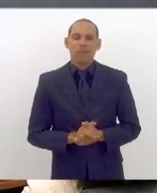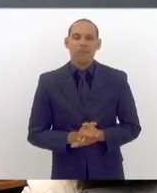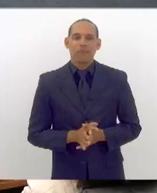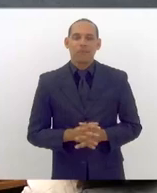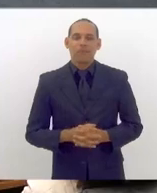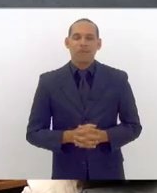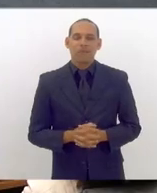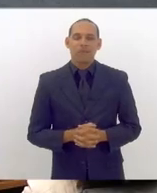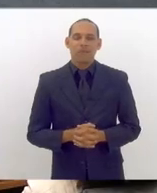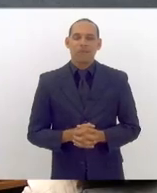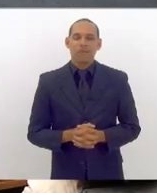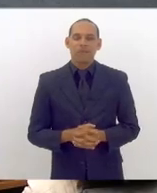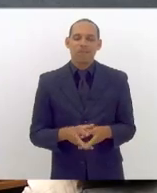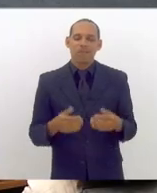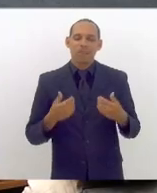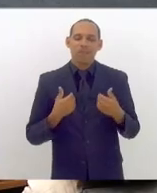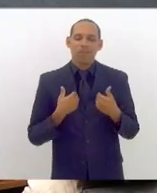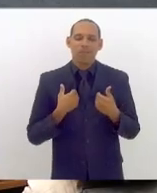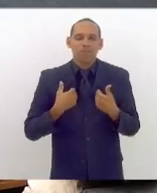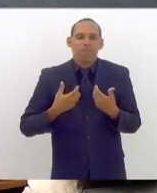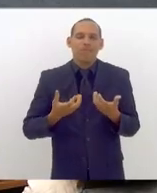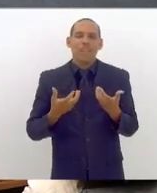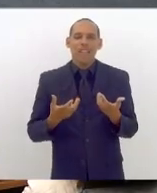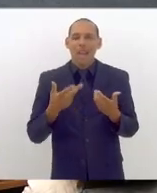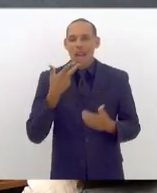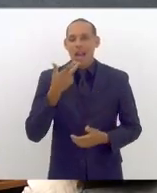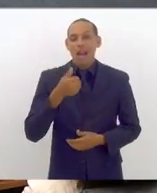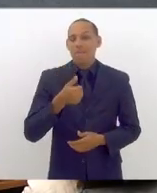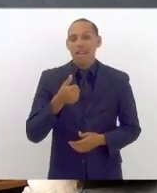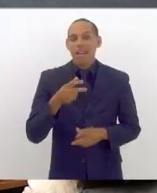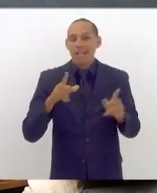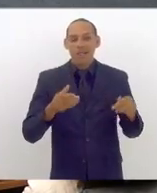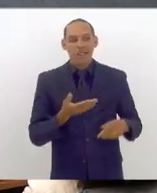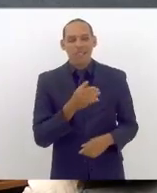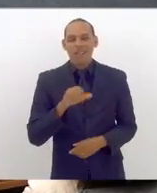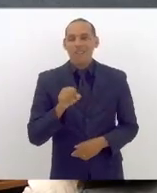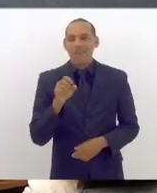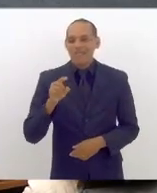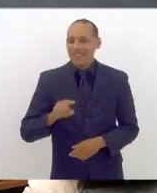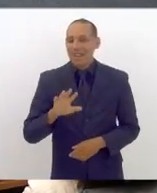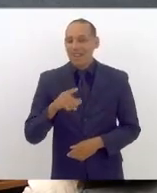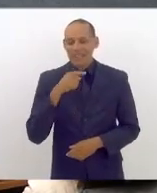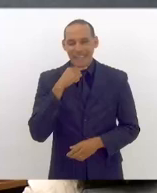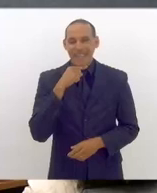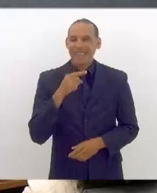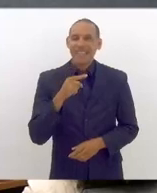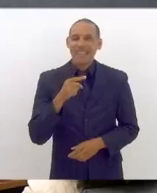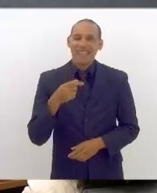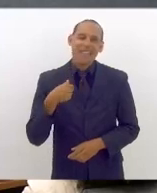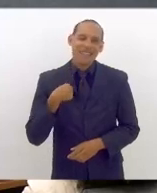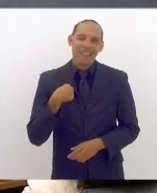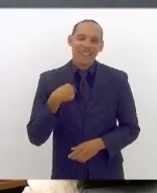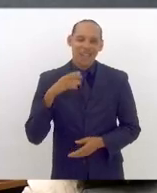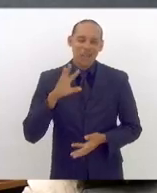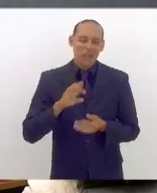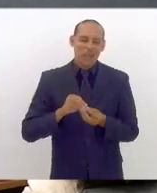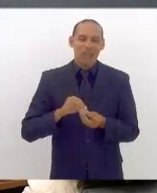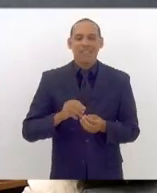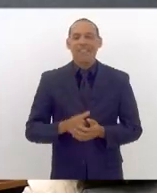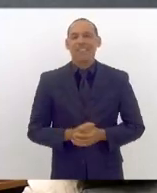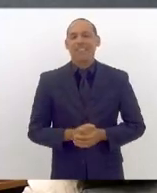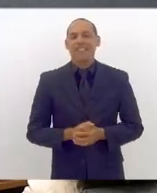eu queria muito ser tão bom orador quanto José Júnior mas não vou conseguir então você é muito breve